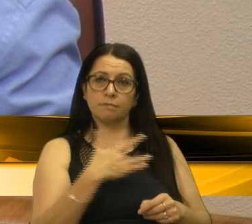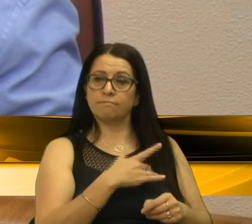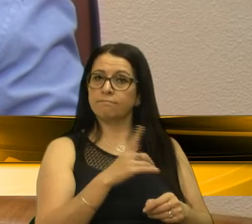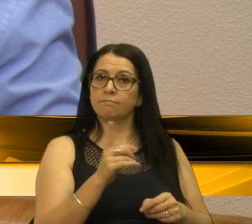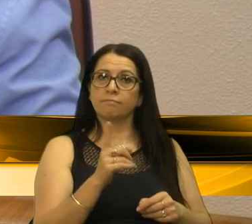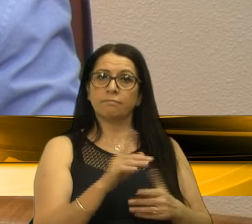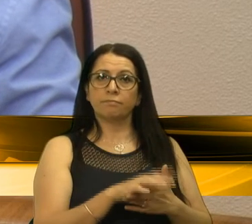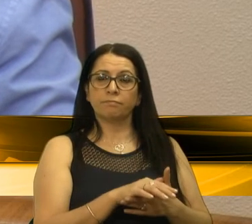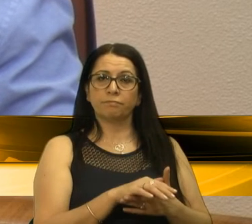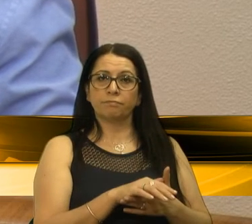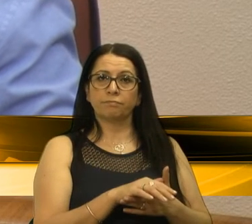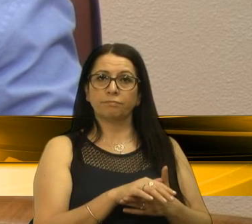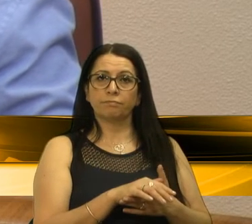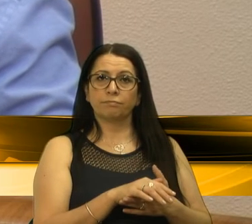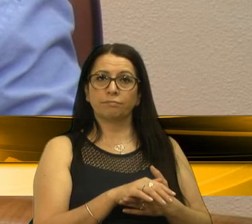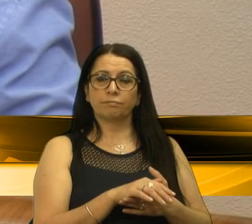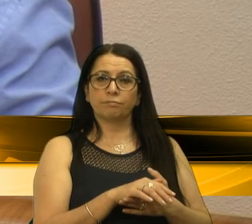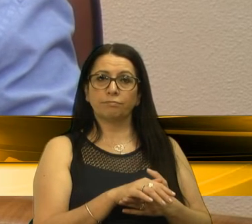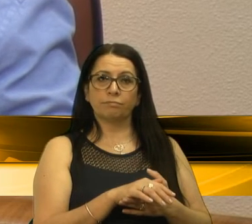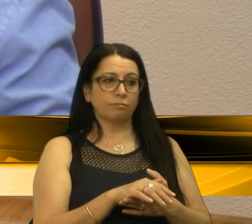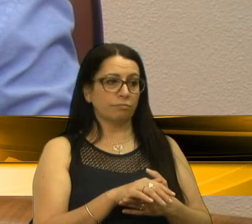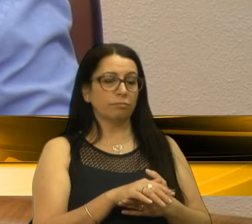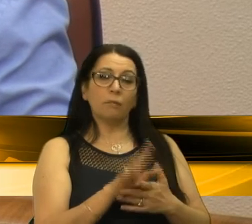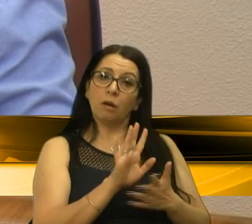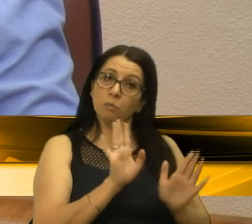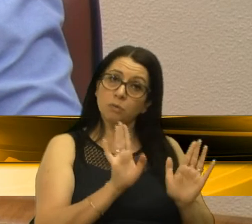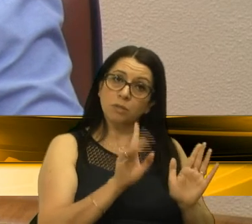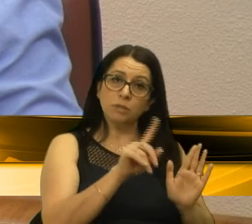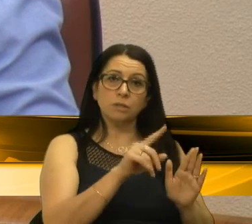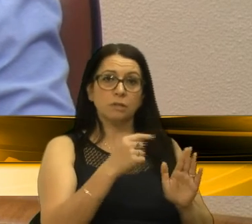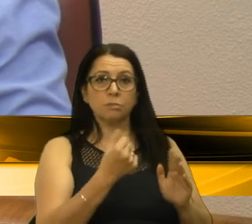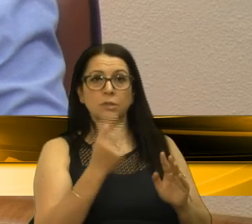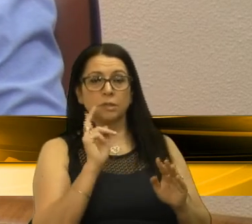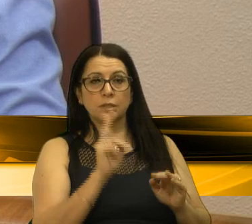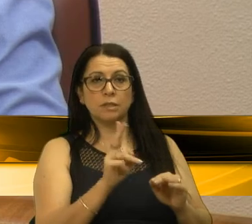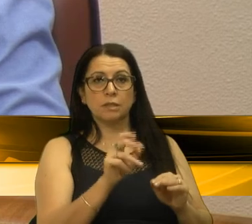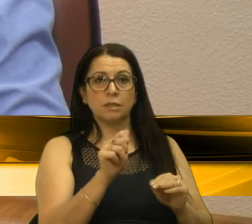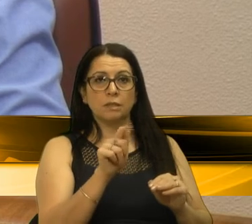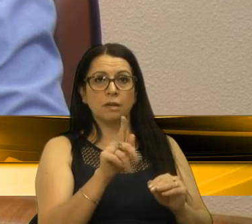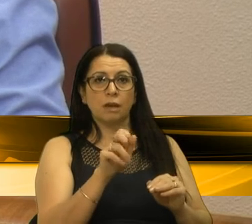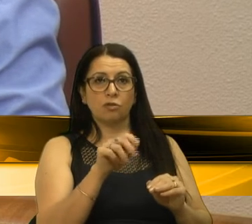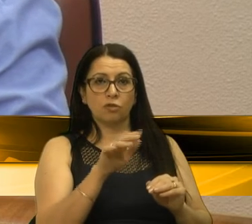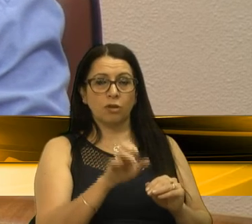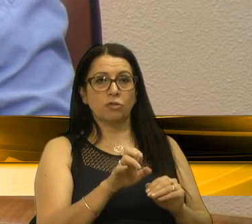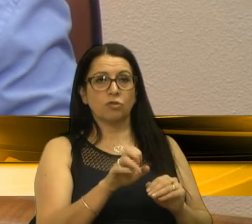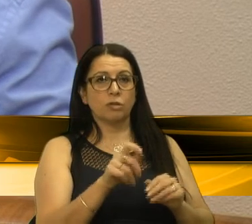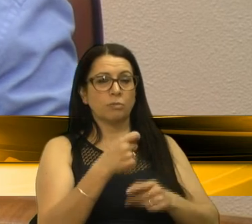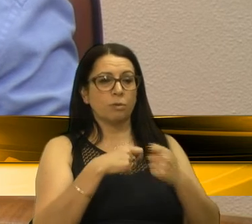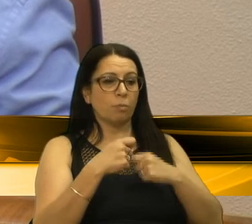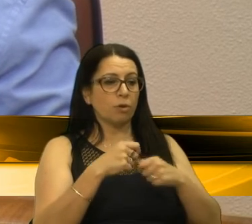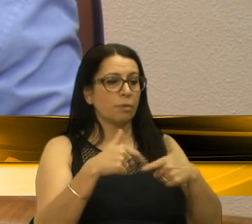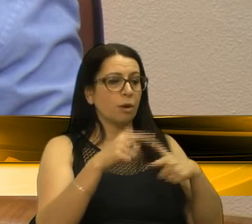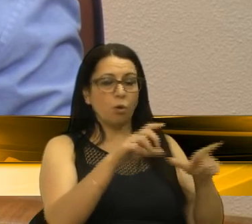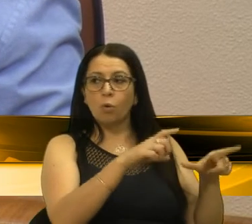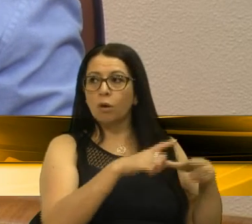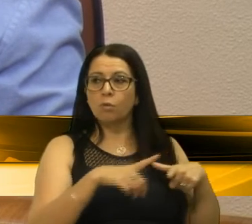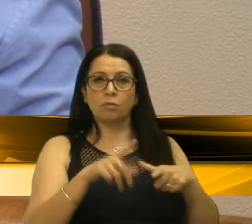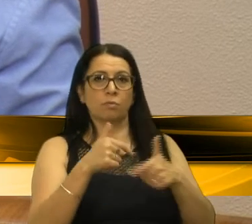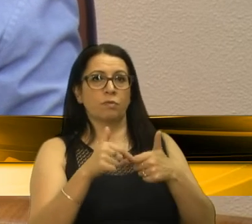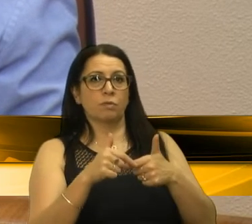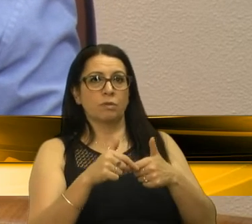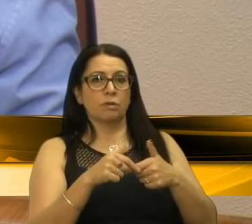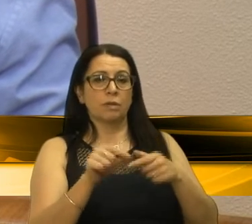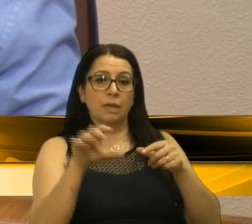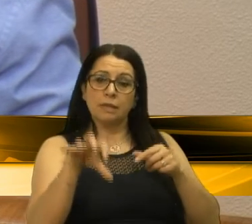vou. A senhora, a não ser que seja um agente administrativo que pode trabalhar em qualquer local da prefeitura. Mas o servidor da